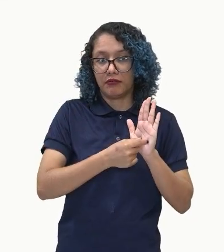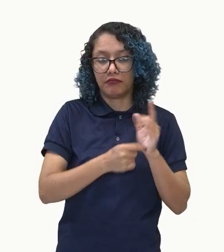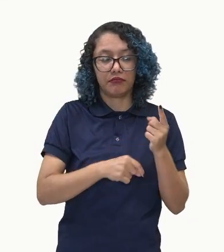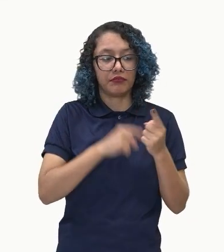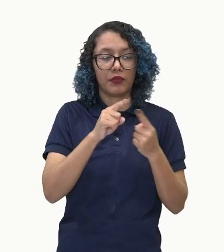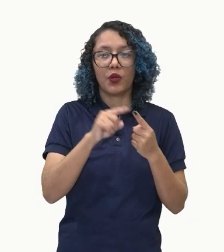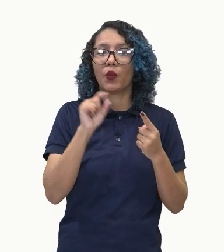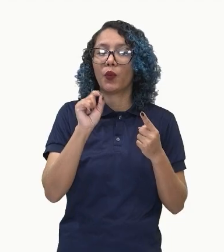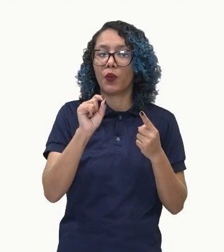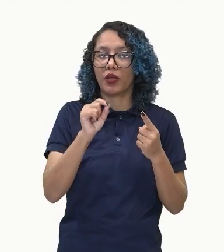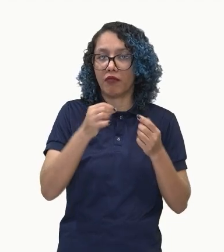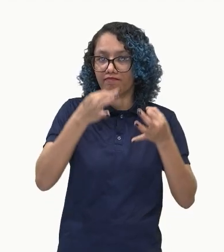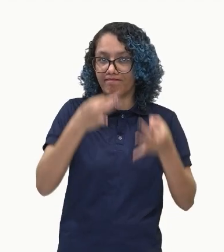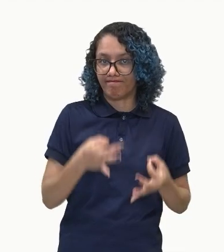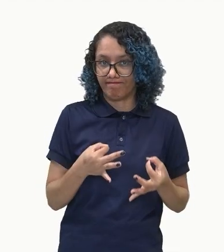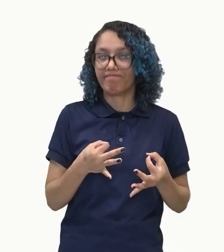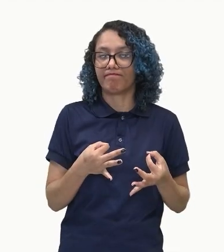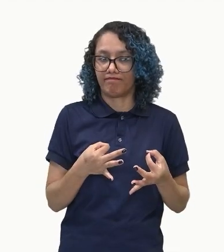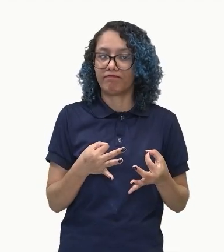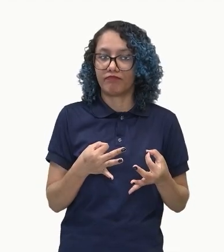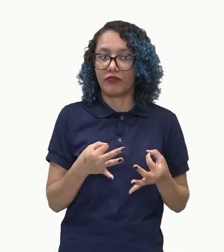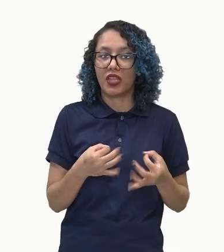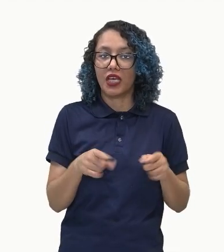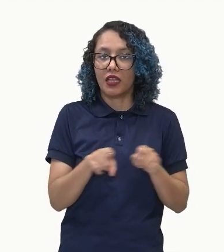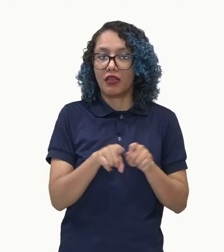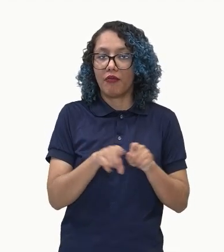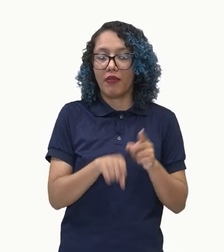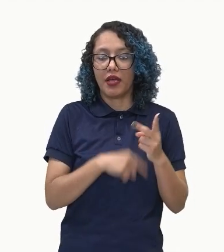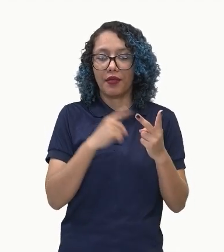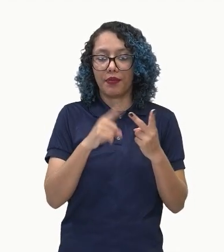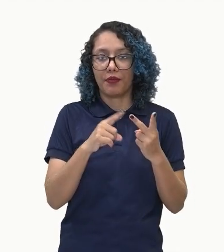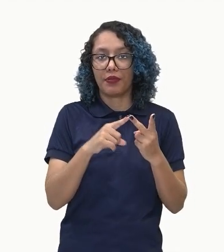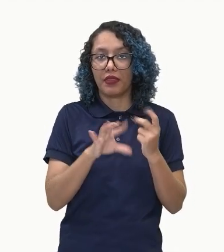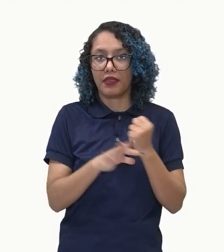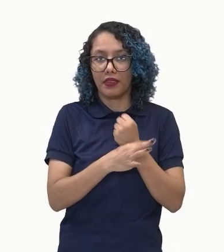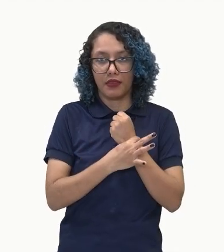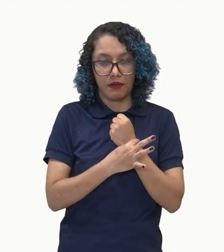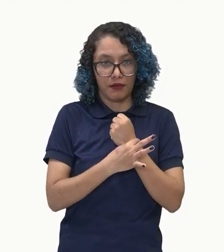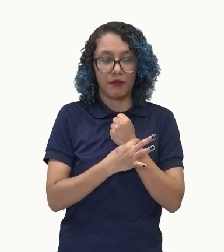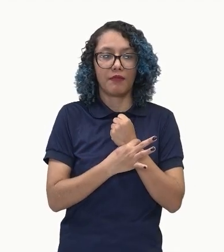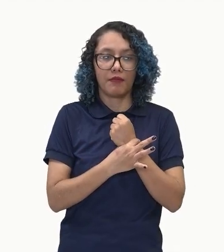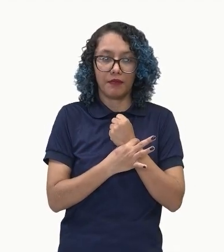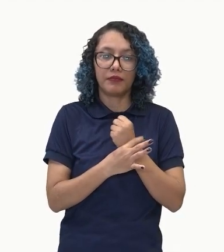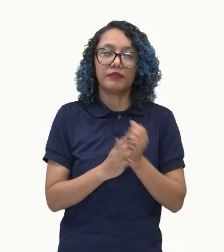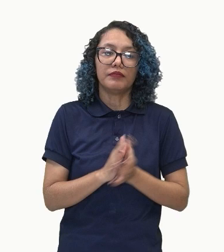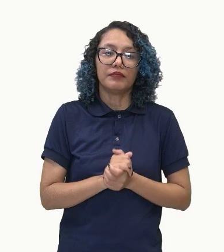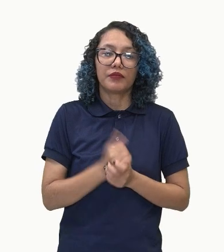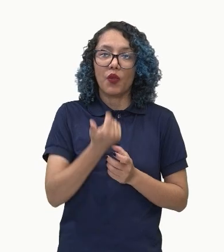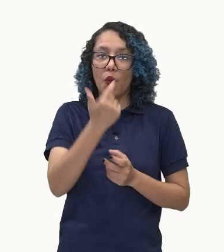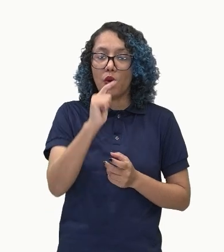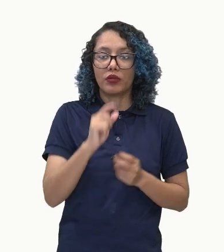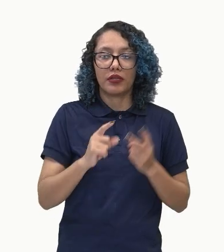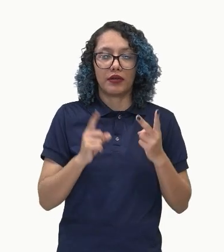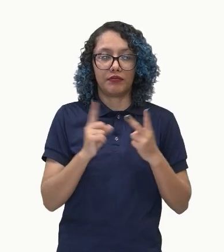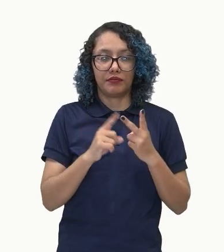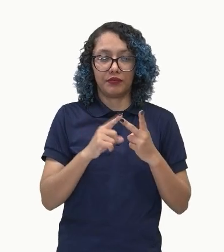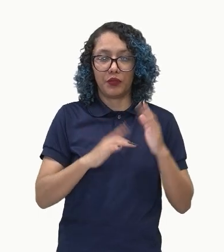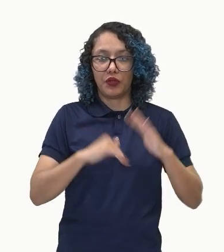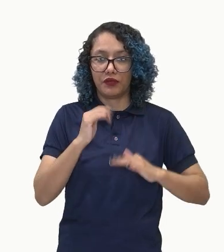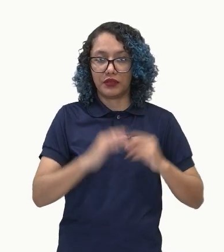primeiramente, justa, né, honesta e safe, seguro. Outra profissão, robot